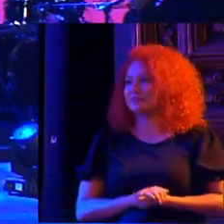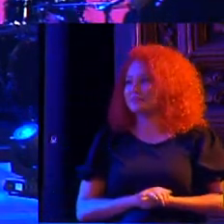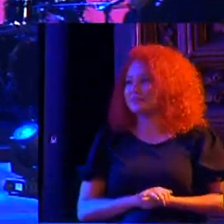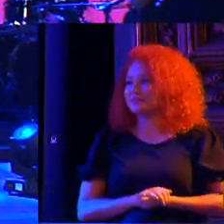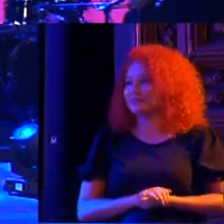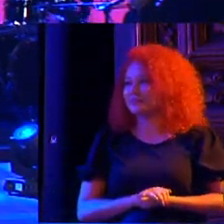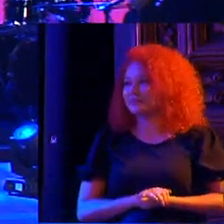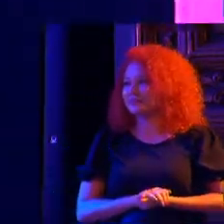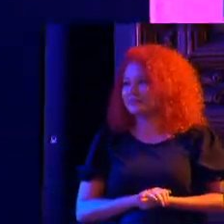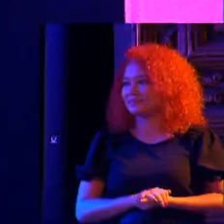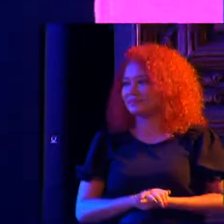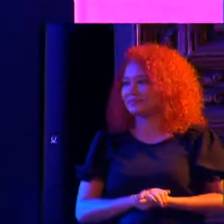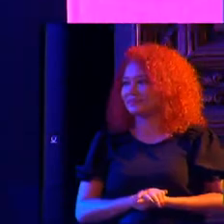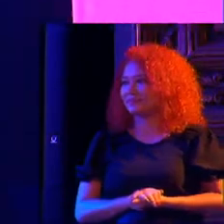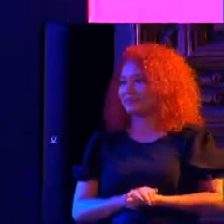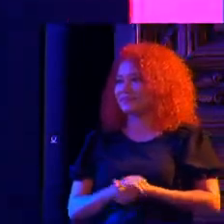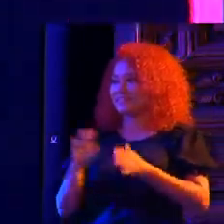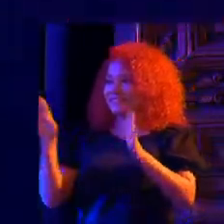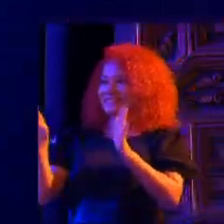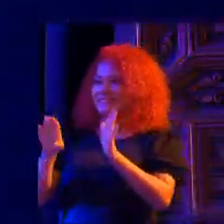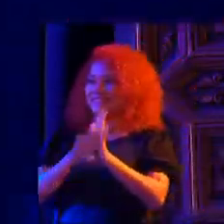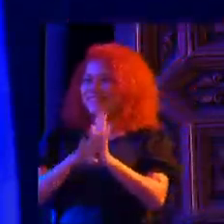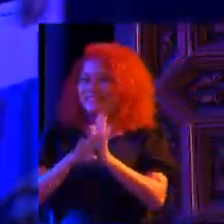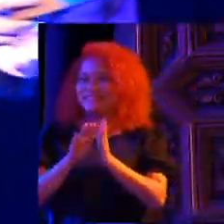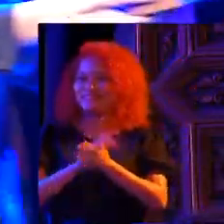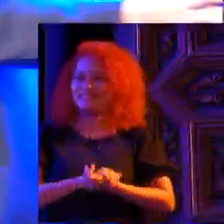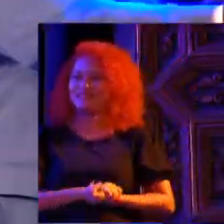Cadê o Ravi? Chegou.